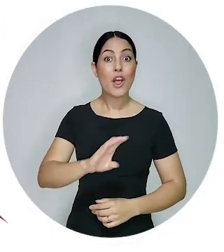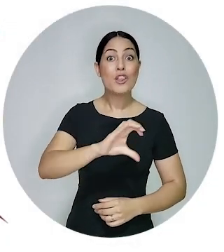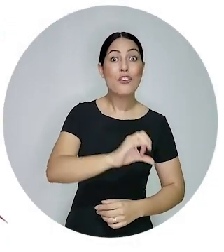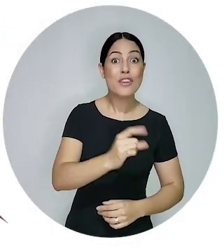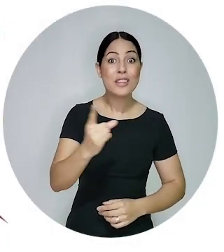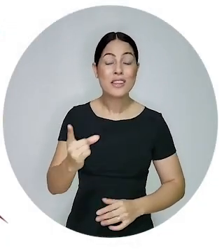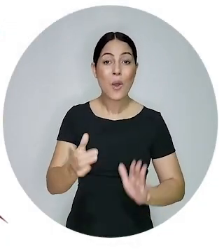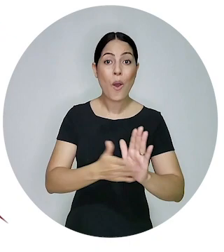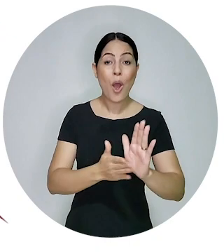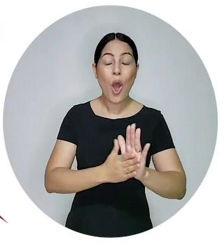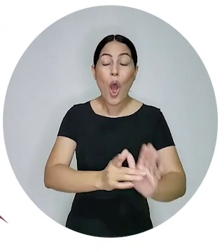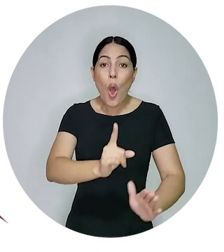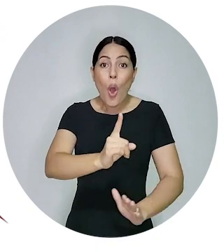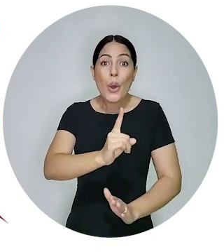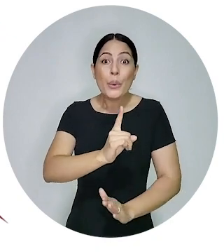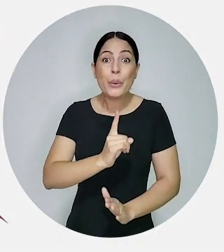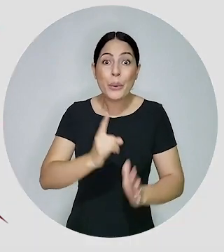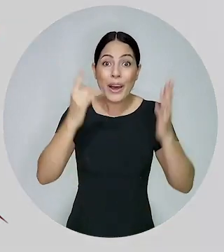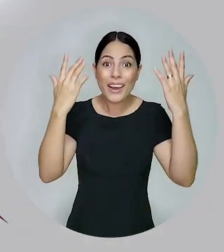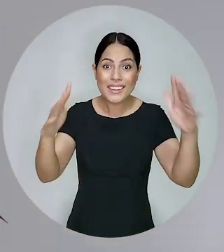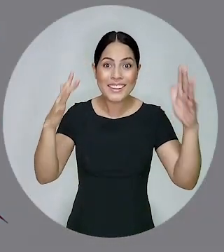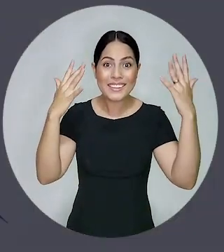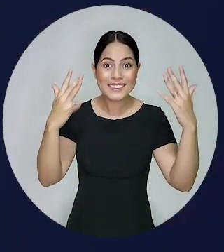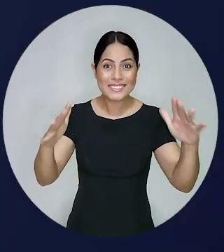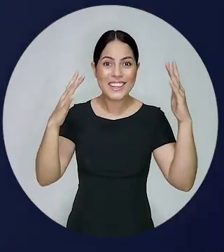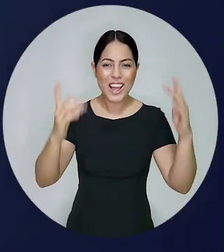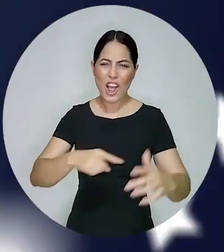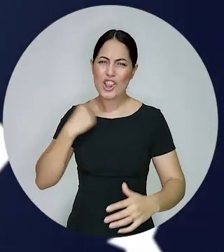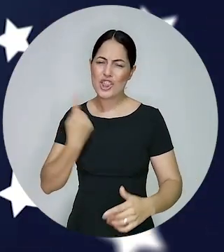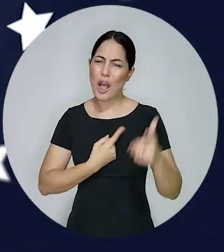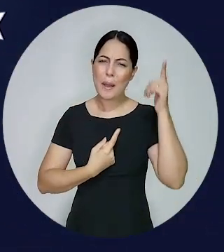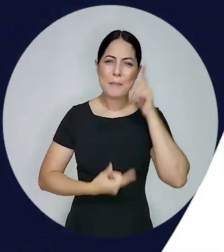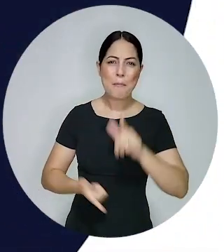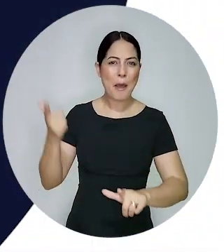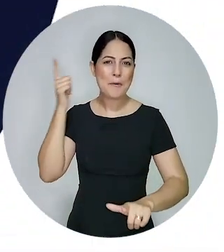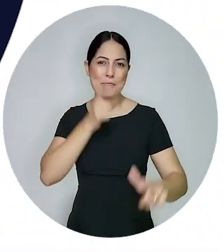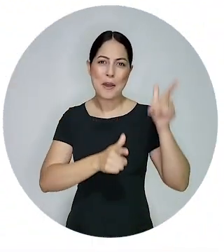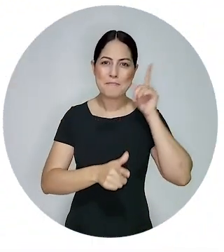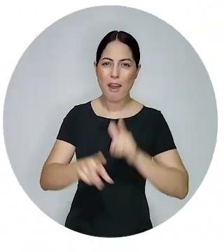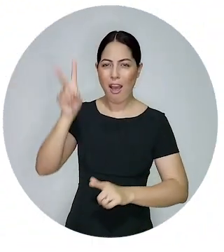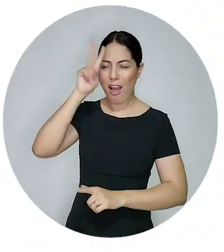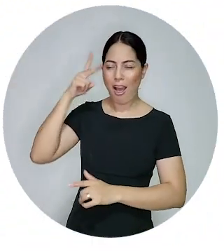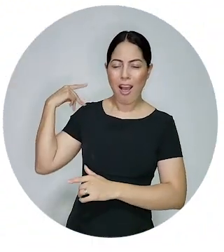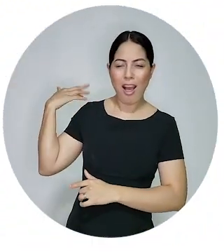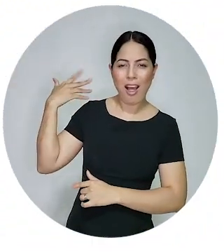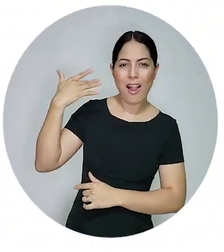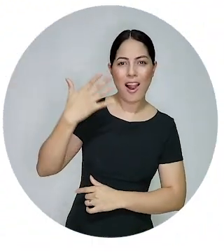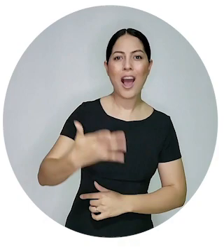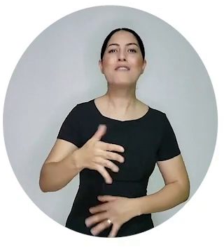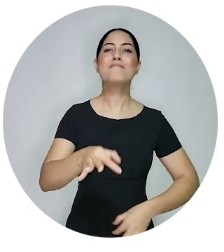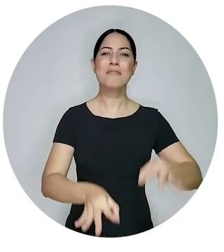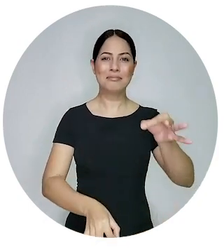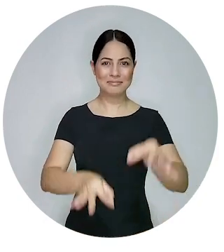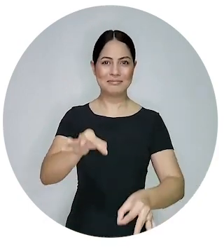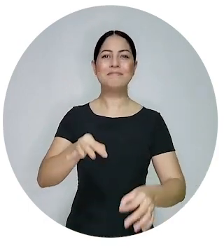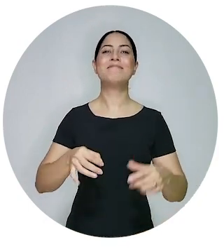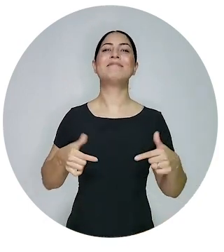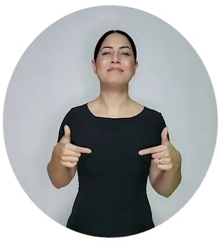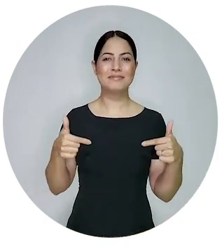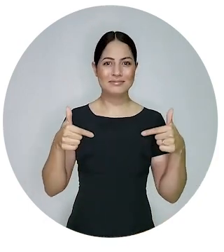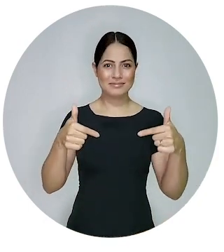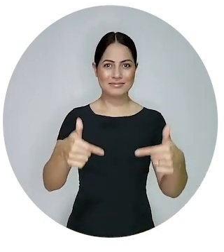OAB, 91 anos. Nossas conquistas fazem justiça a esta história.